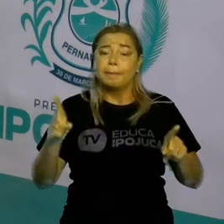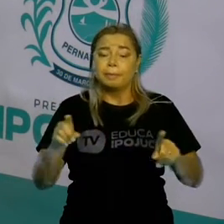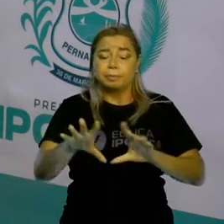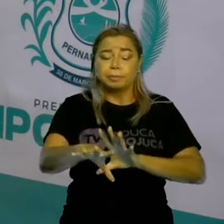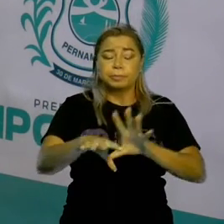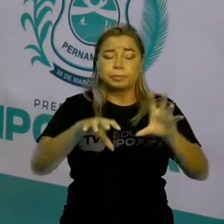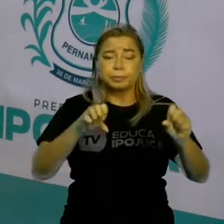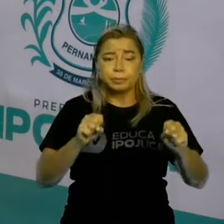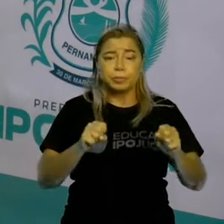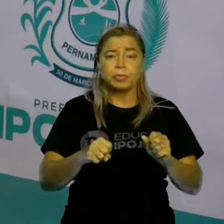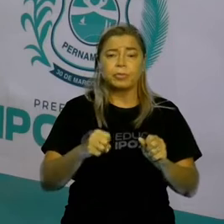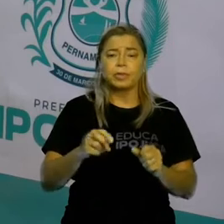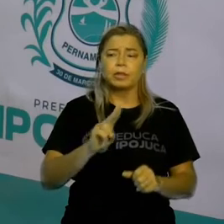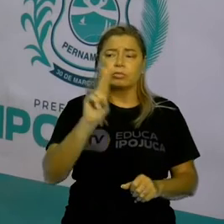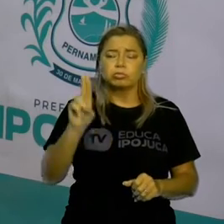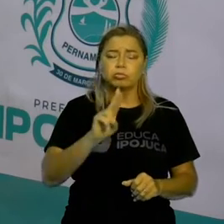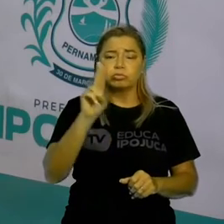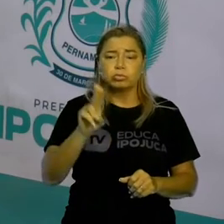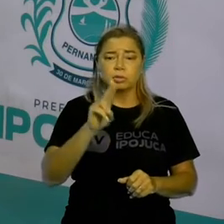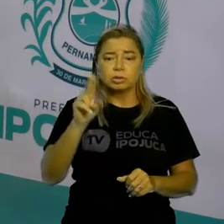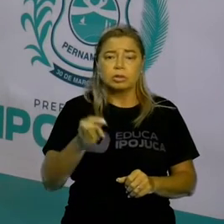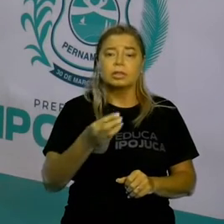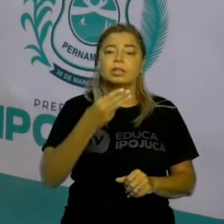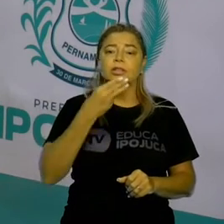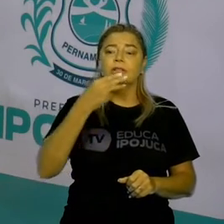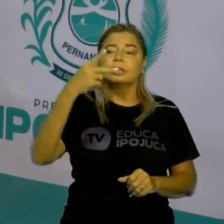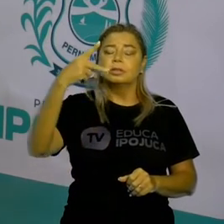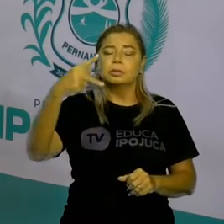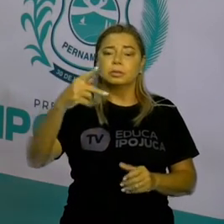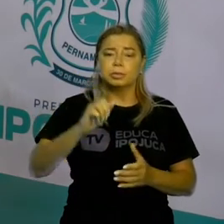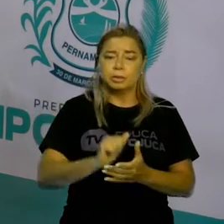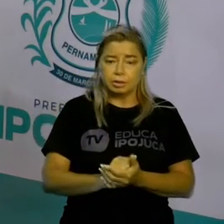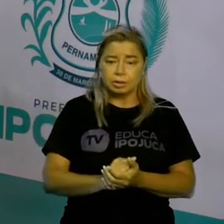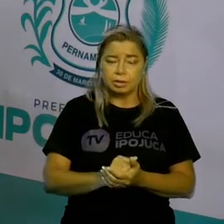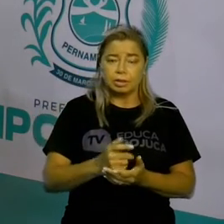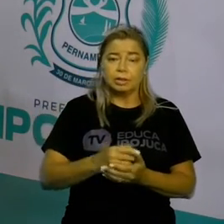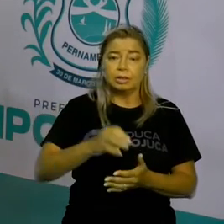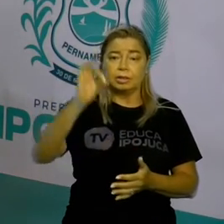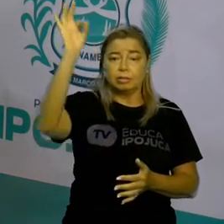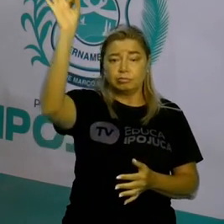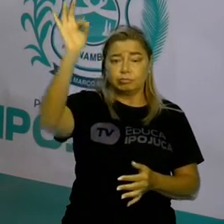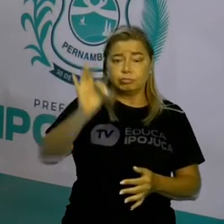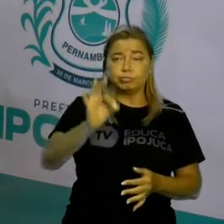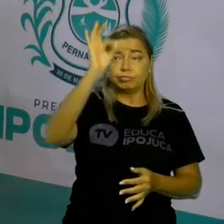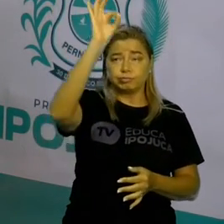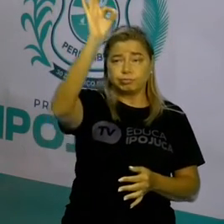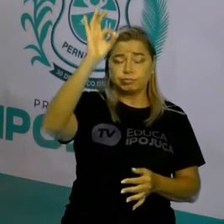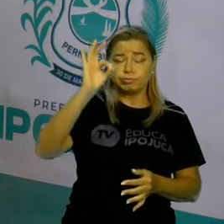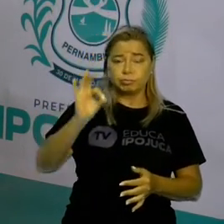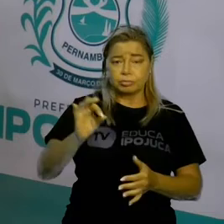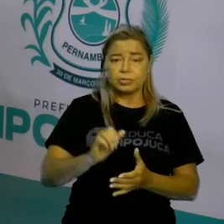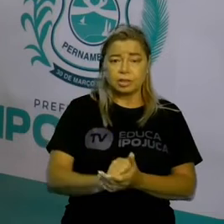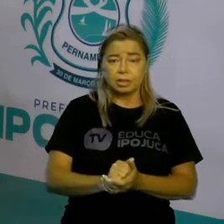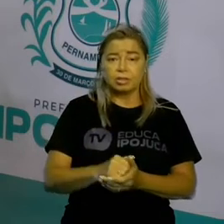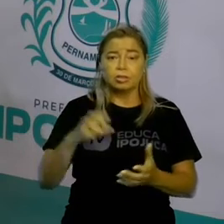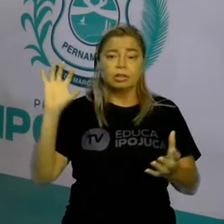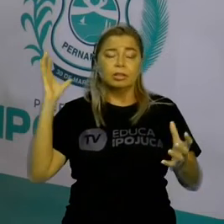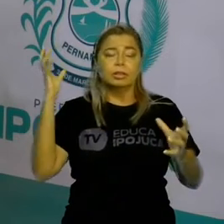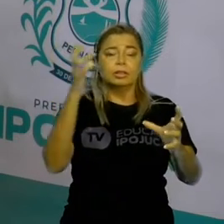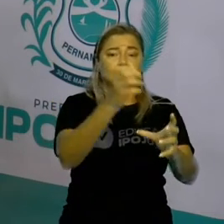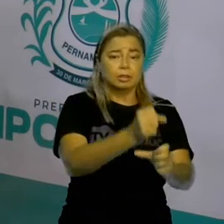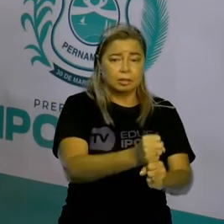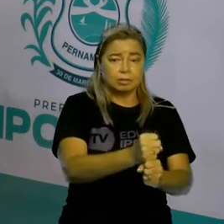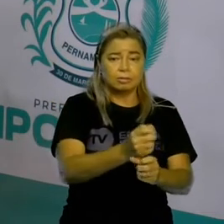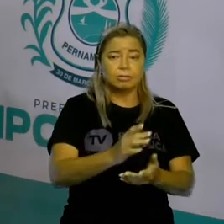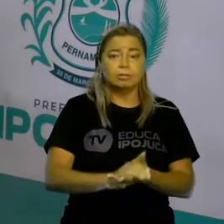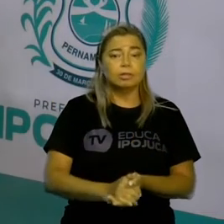a probabilidade é a porcentagem. E a porcentagem a gente tem que calcular exatamente disso aqui.